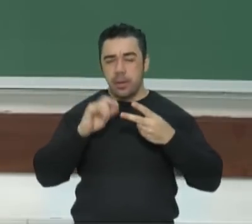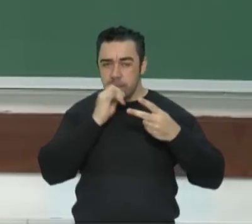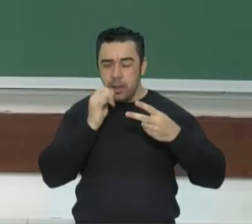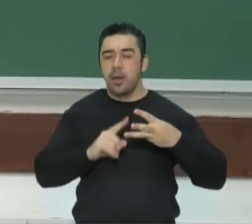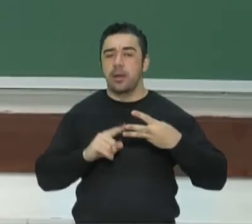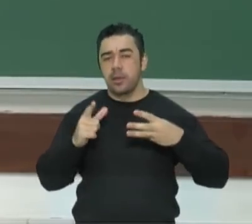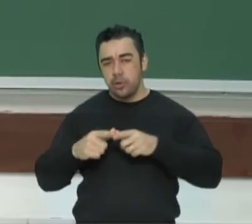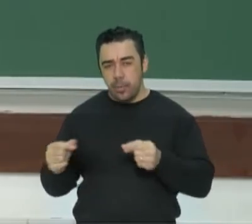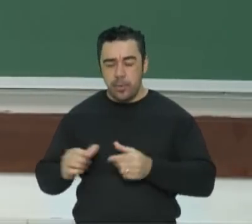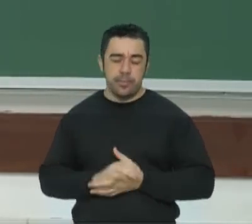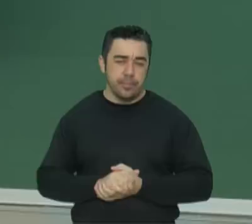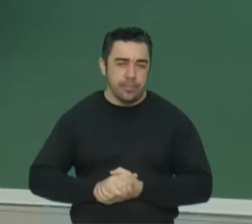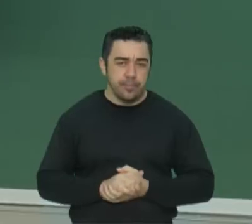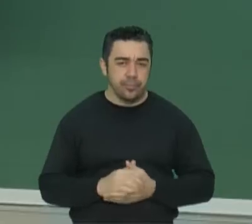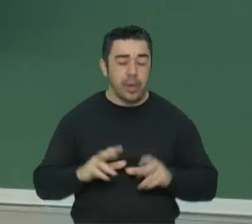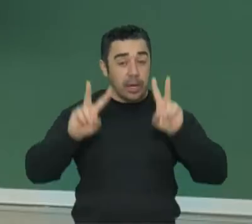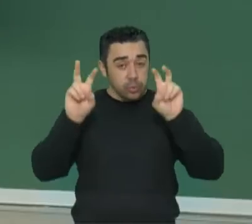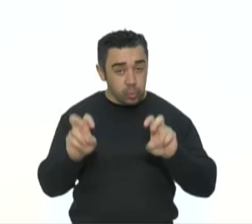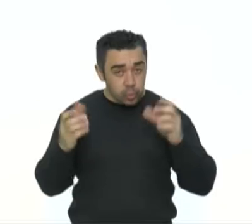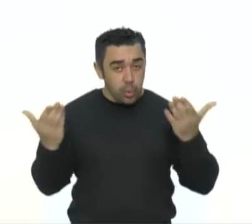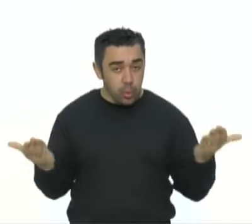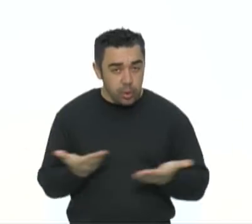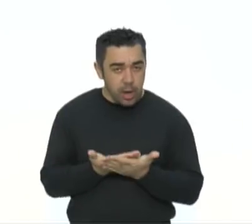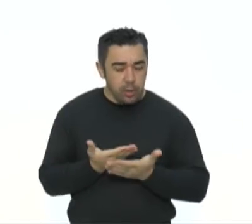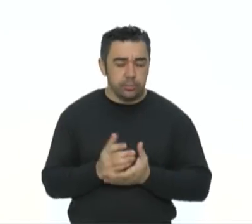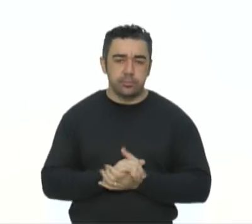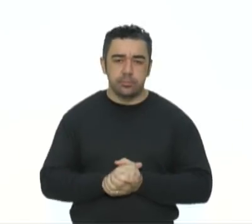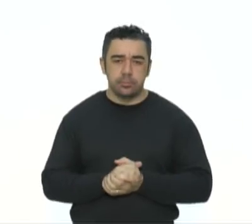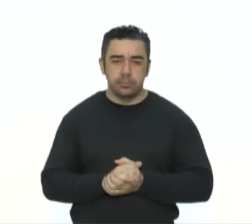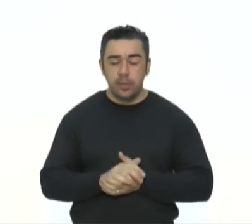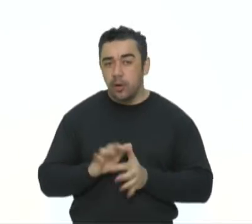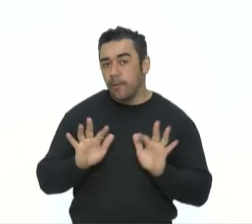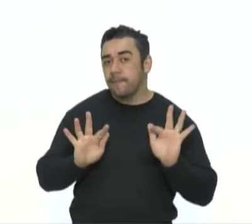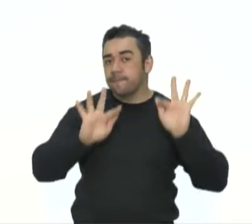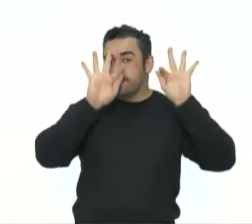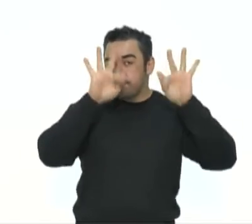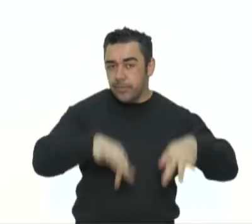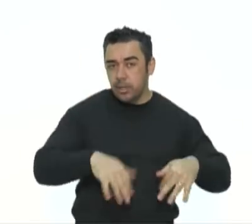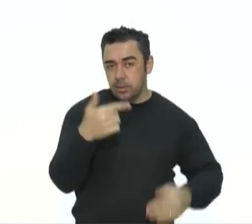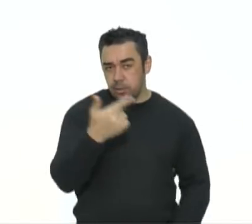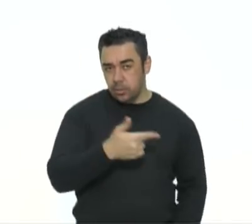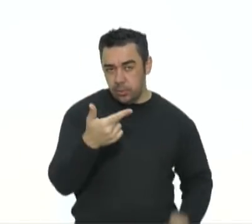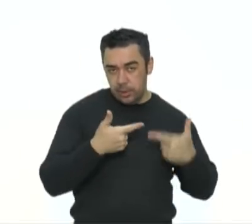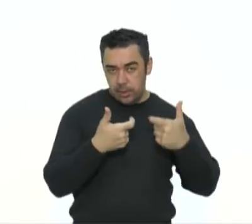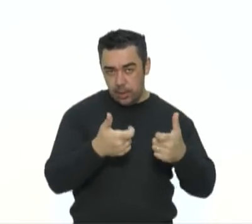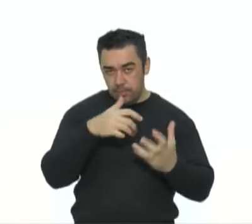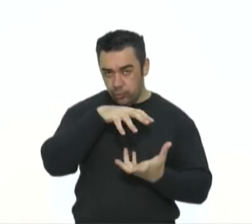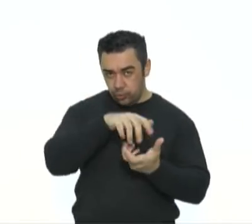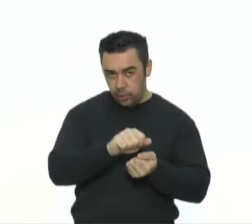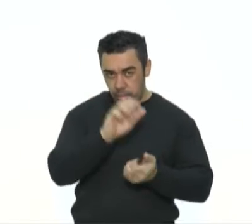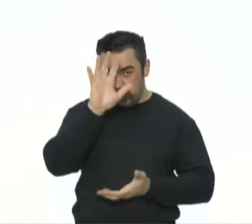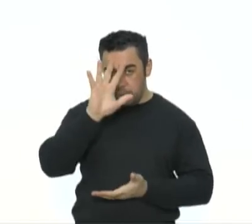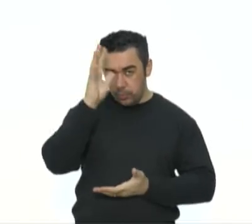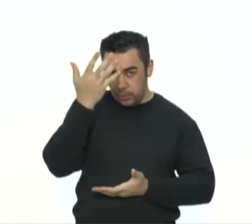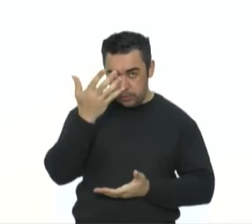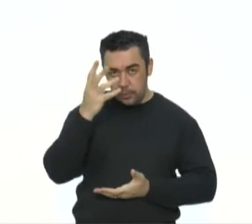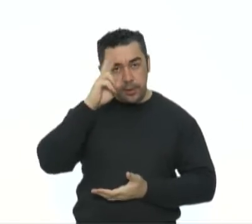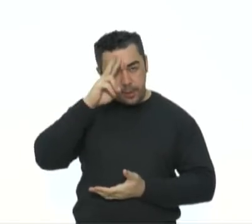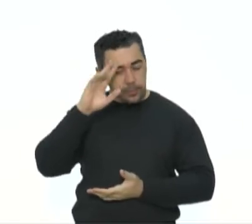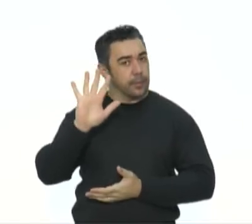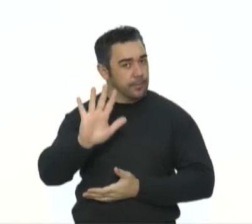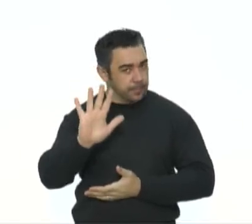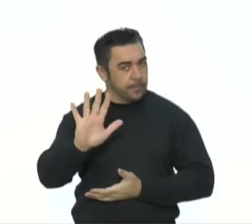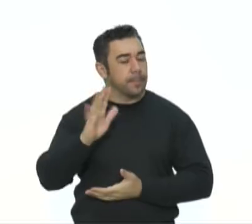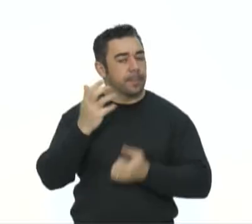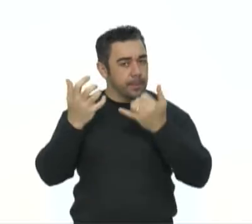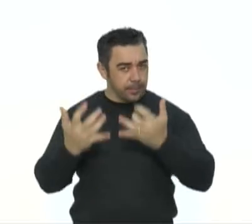para a nossa aula de hoje? Está aí na sua tela. Retomar o fim da Segunda Guerra Mundial, que lembra que nós não falamos na última